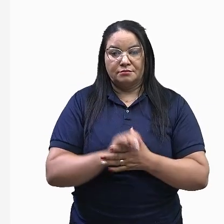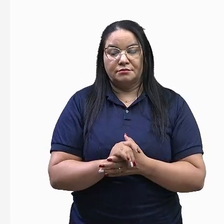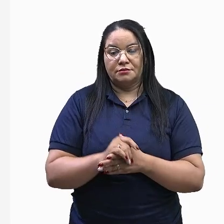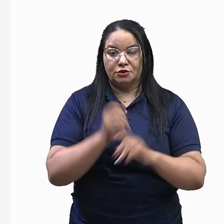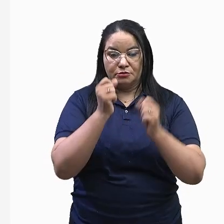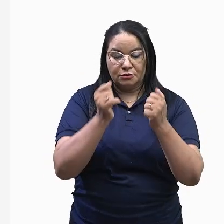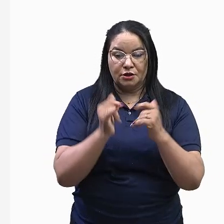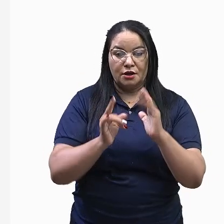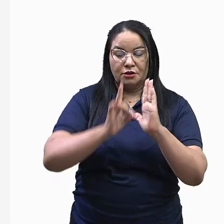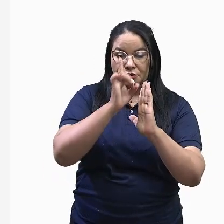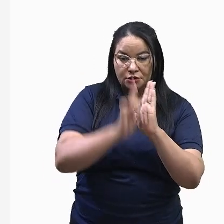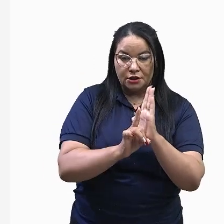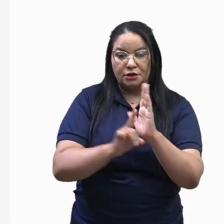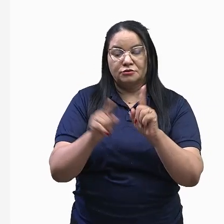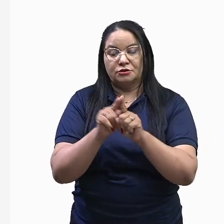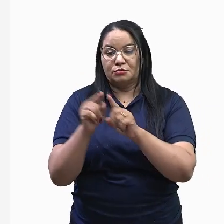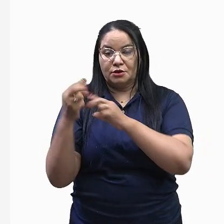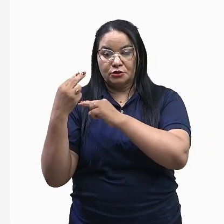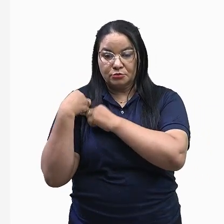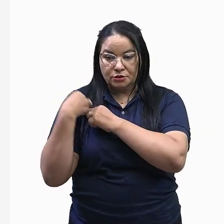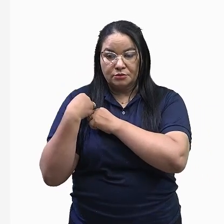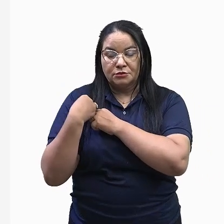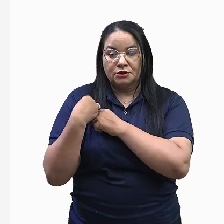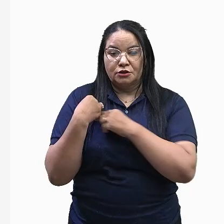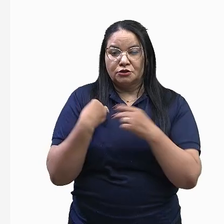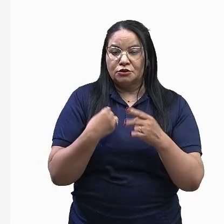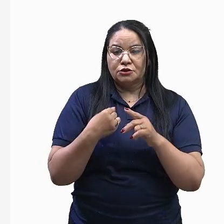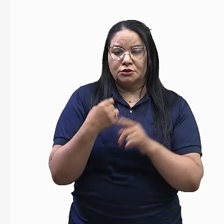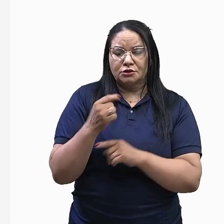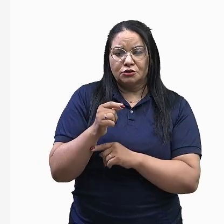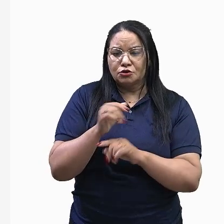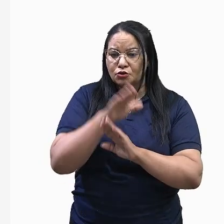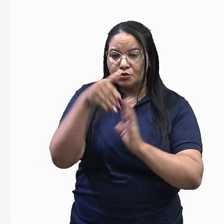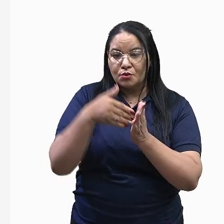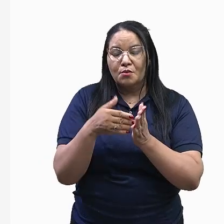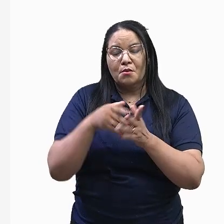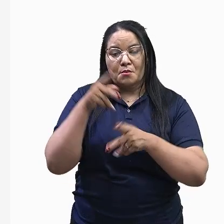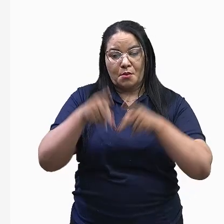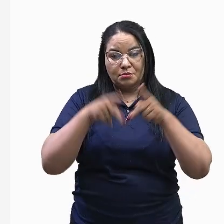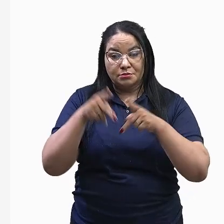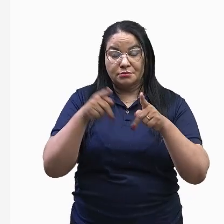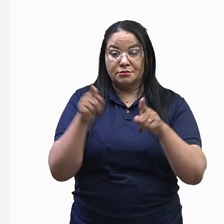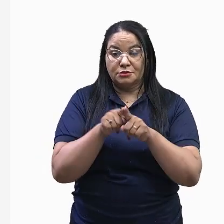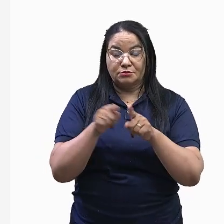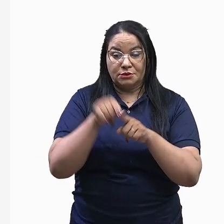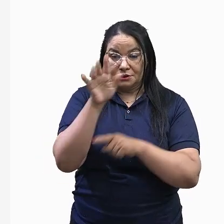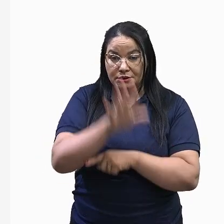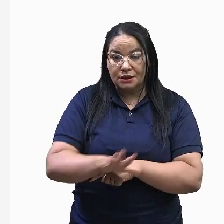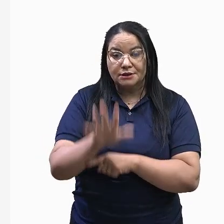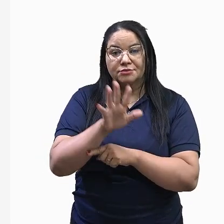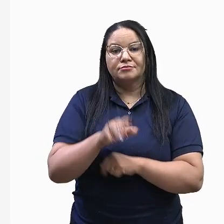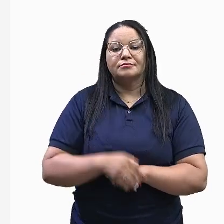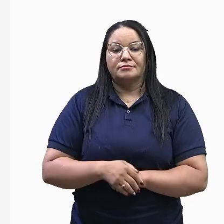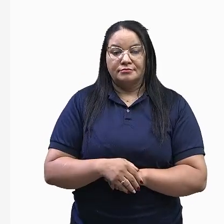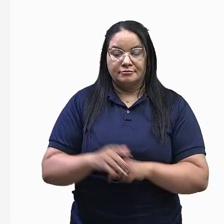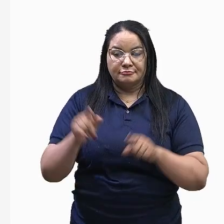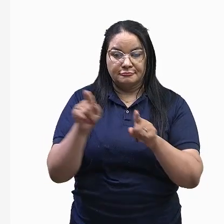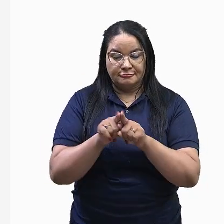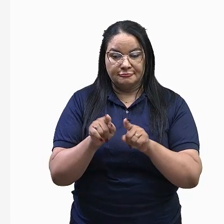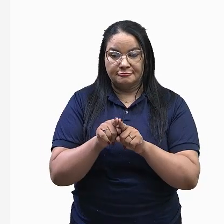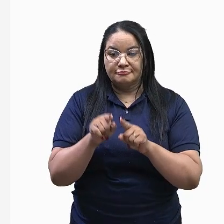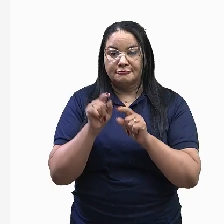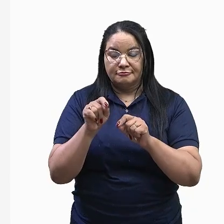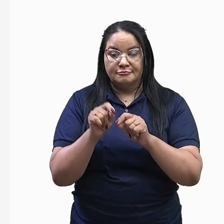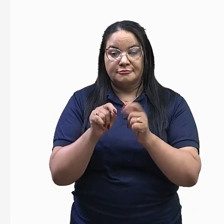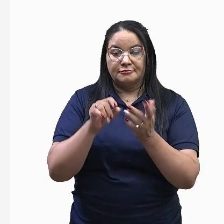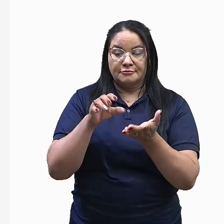direitos e as responsabilidades de todos os cidadãos de uma nação, né? Como eu falei para você, das